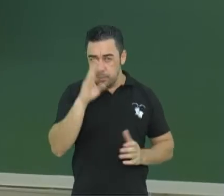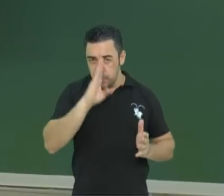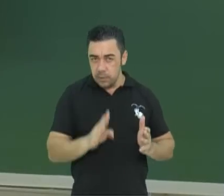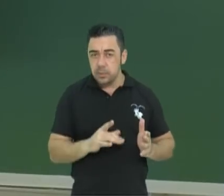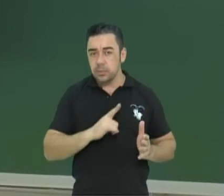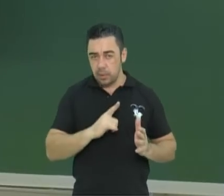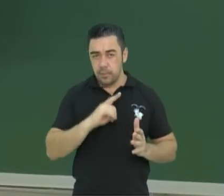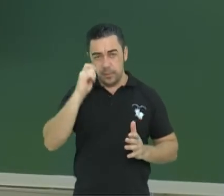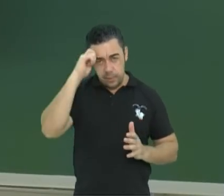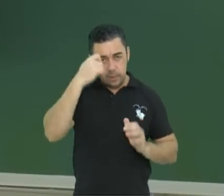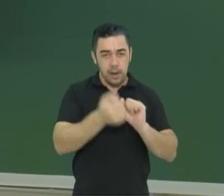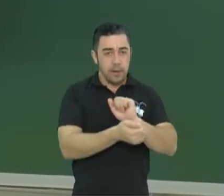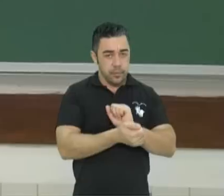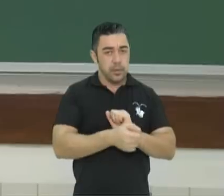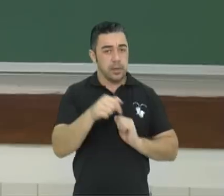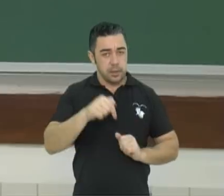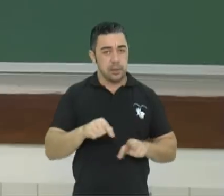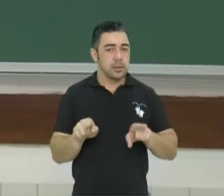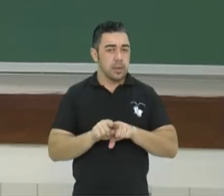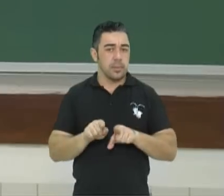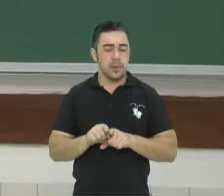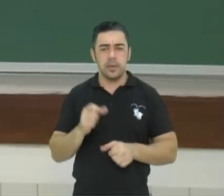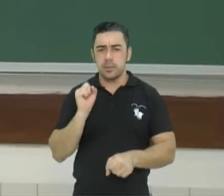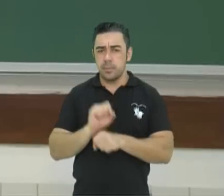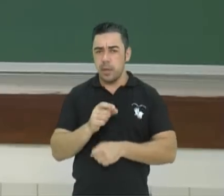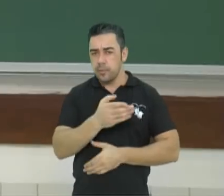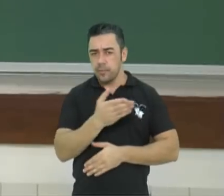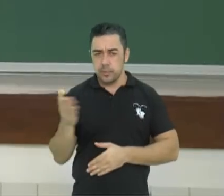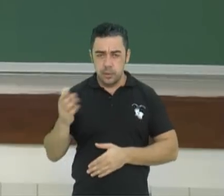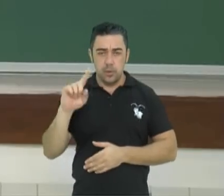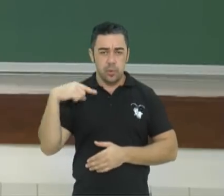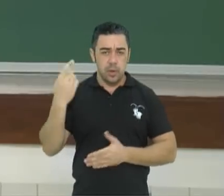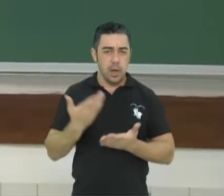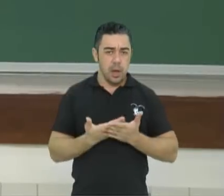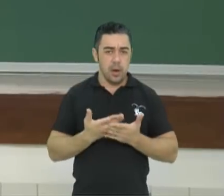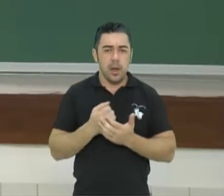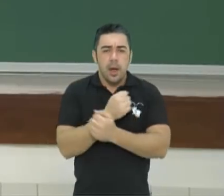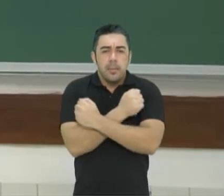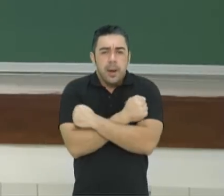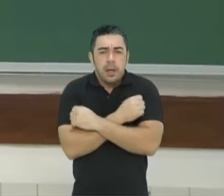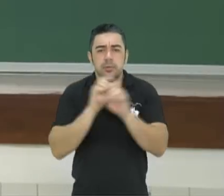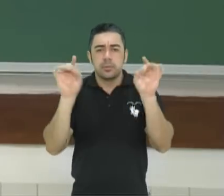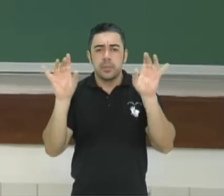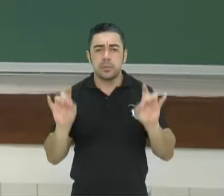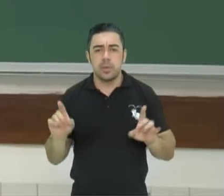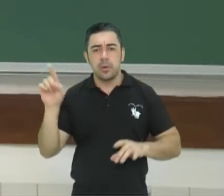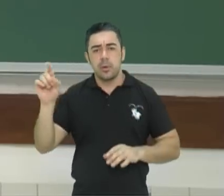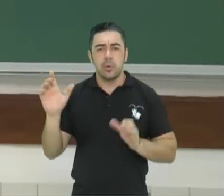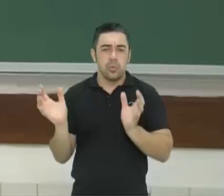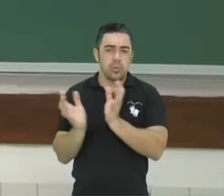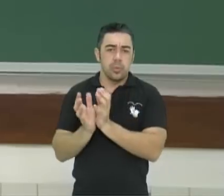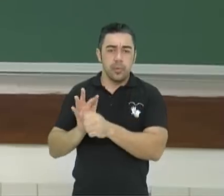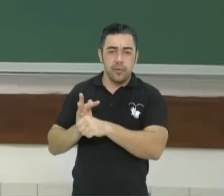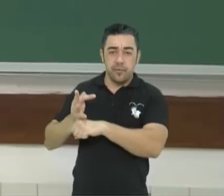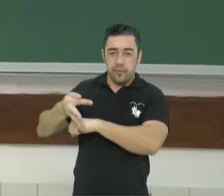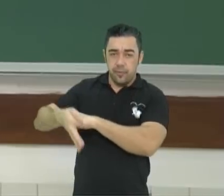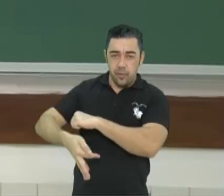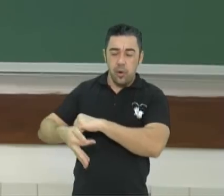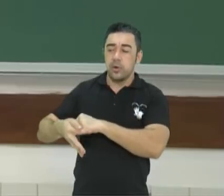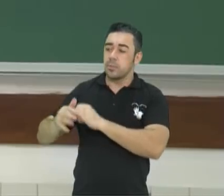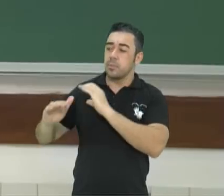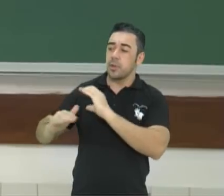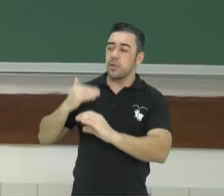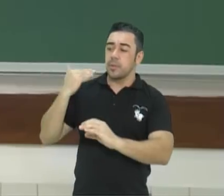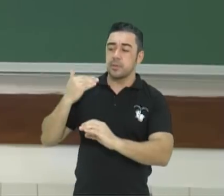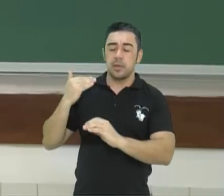no Brasil também. Eu espero todos vocês na próxima aula. Hoje o meu abraço especial vai lá para o pessoal de Foz do Iguaçu, mandou mensagem,